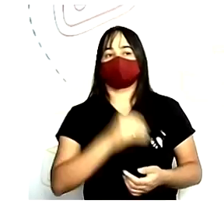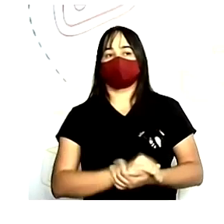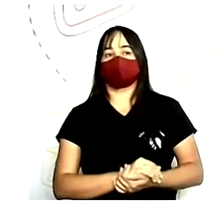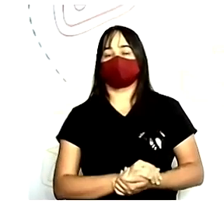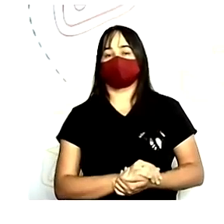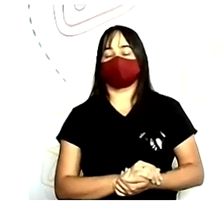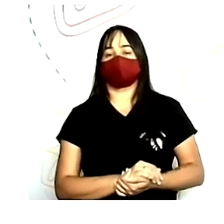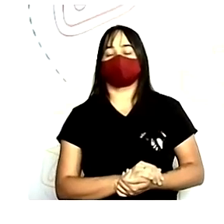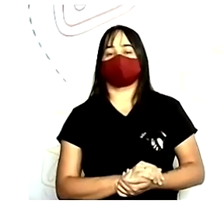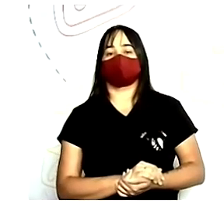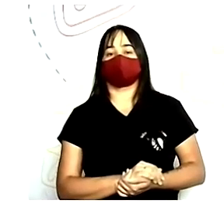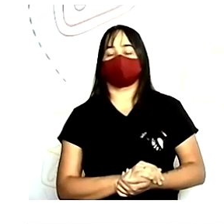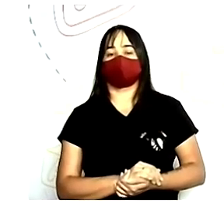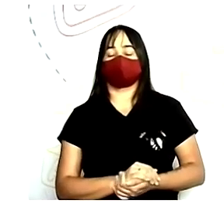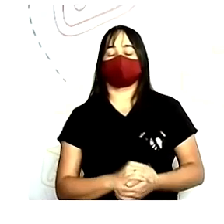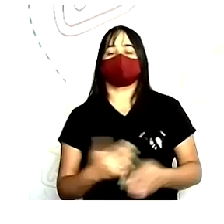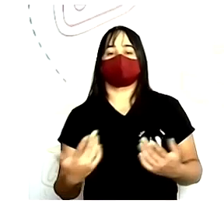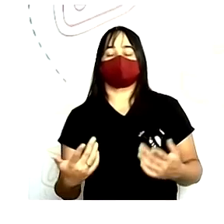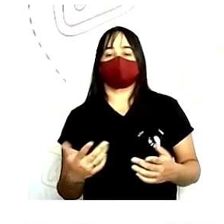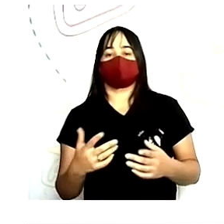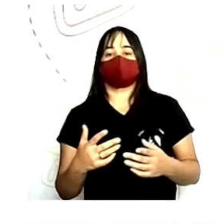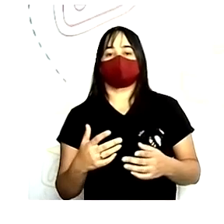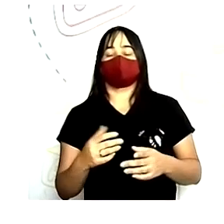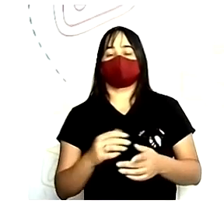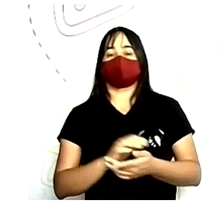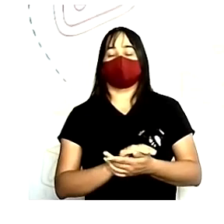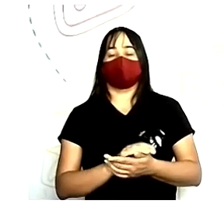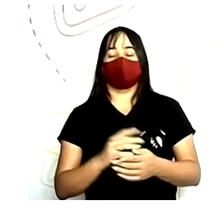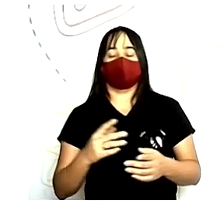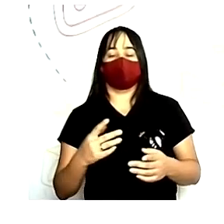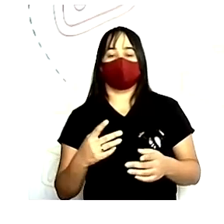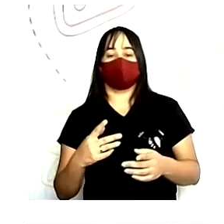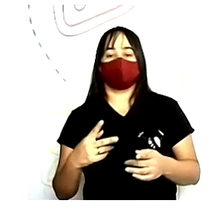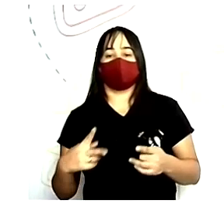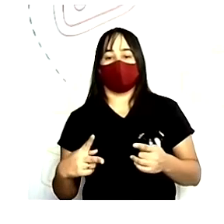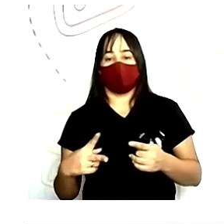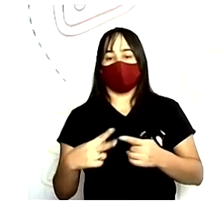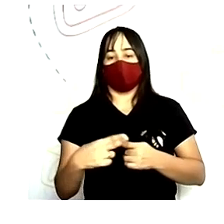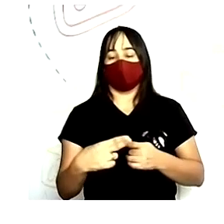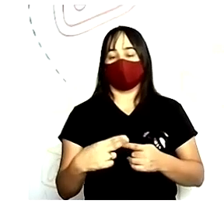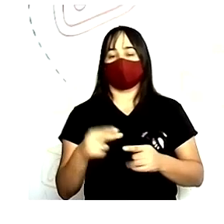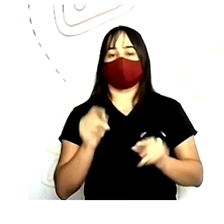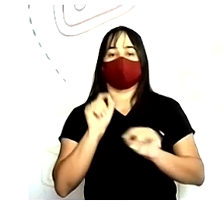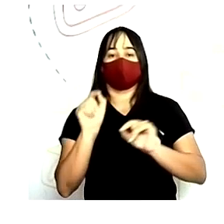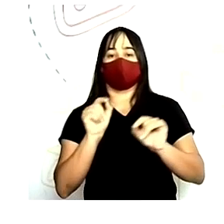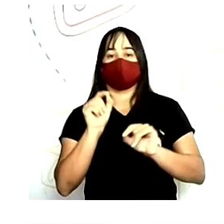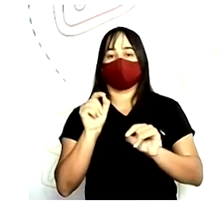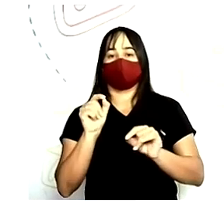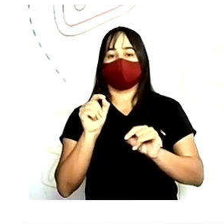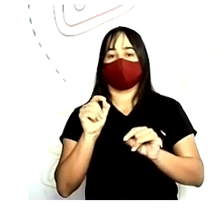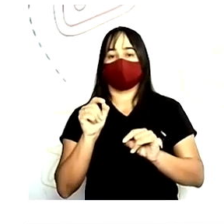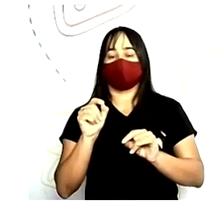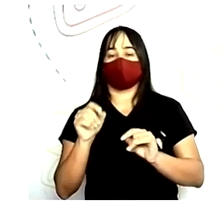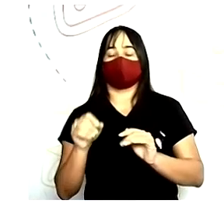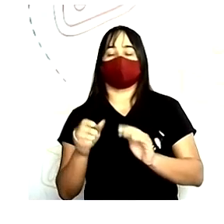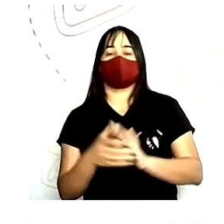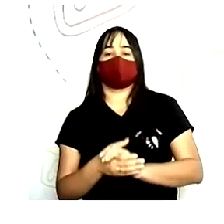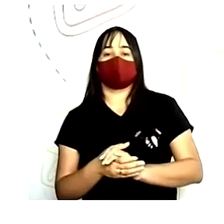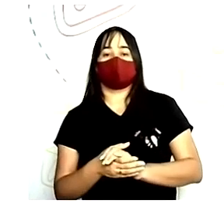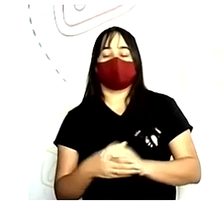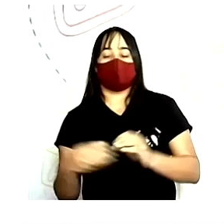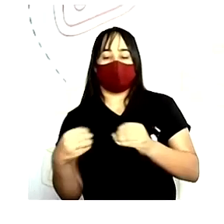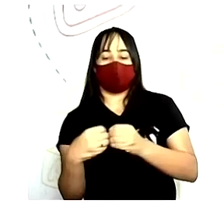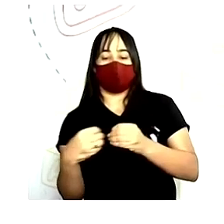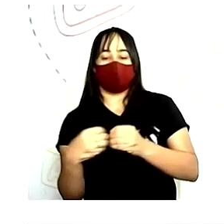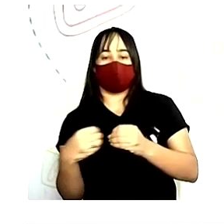na vasectomia o vaso que é ligado totalmente aos testículos. Aquele vaso que leva os espermatozoides. Então, se foi cortado aquilo, ó, os